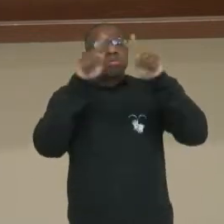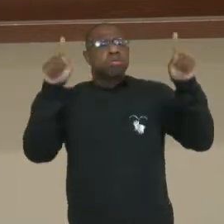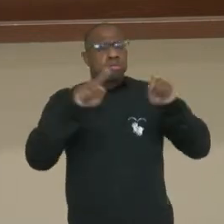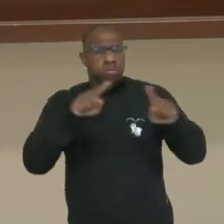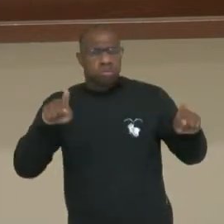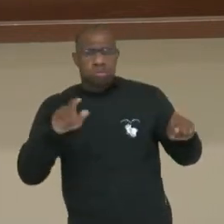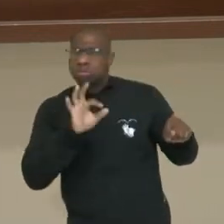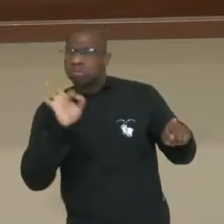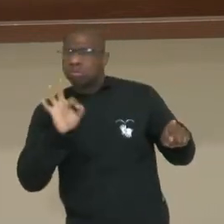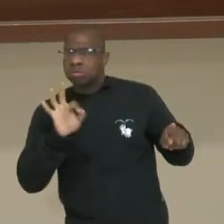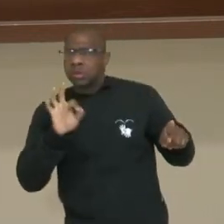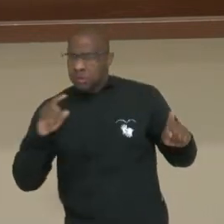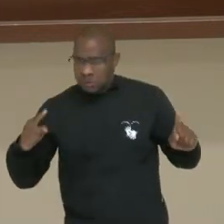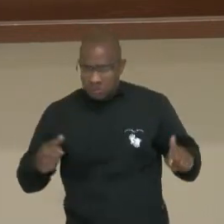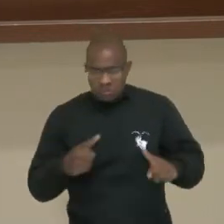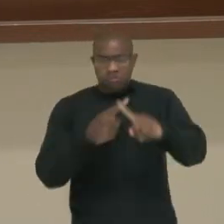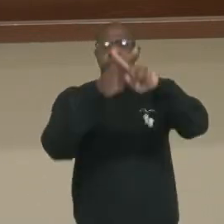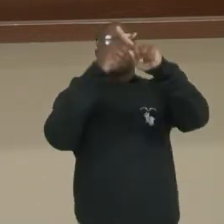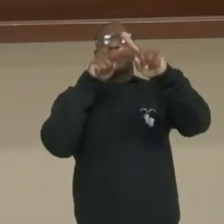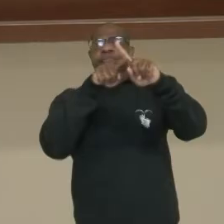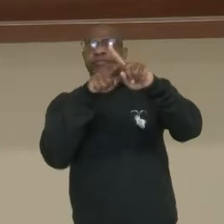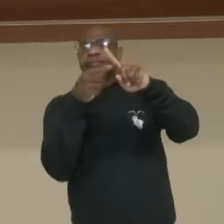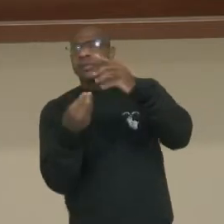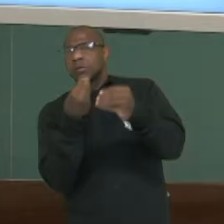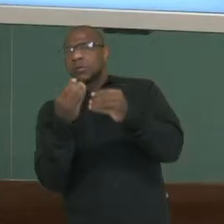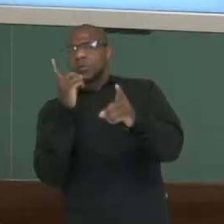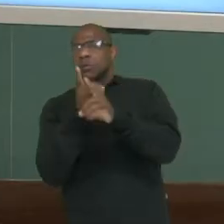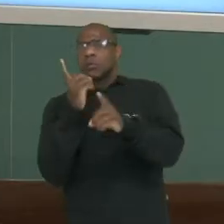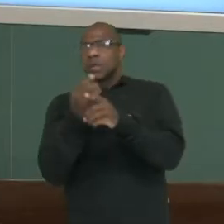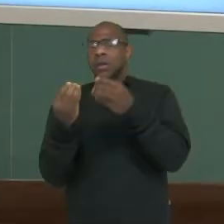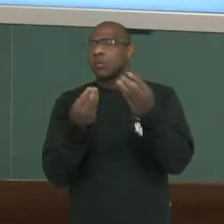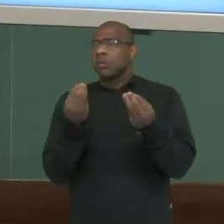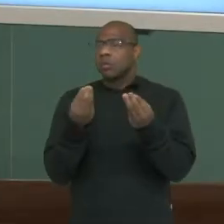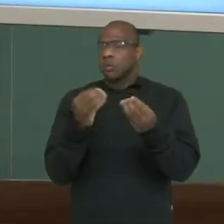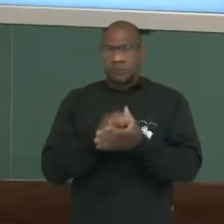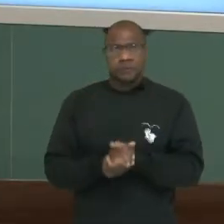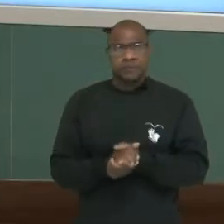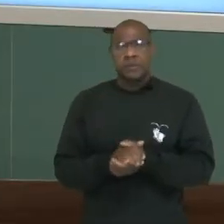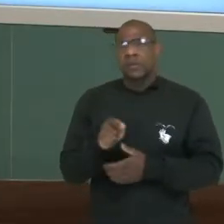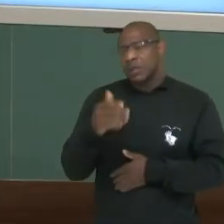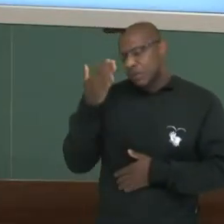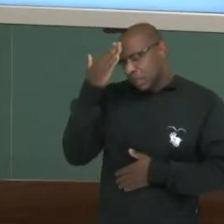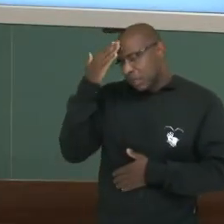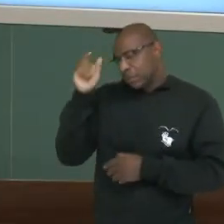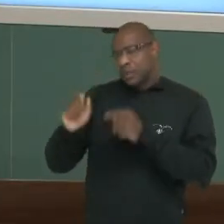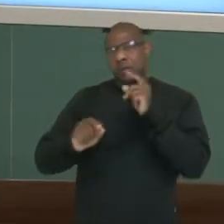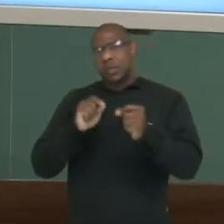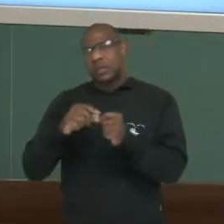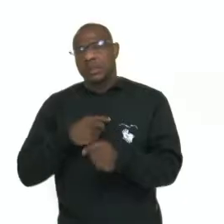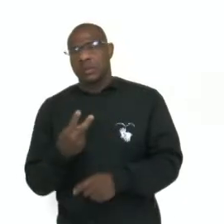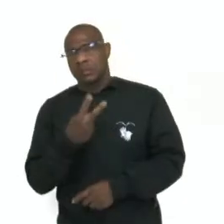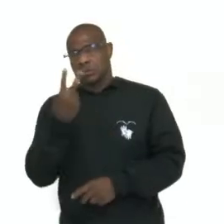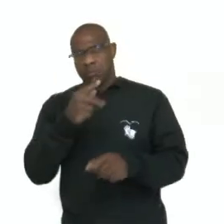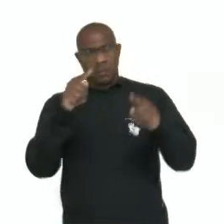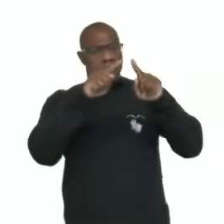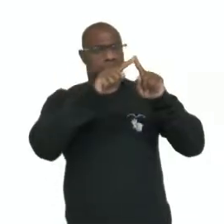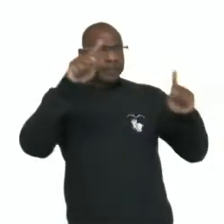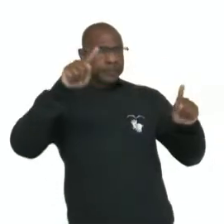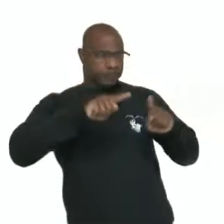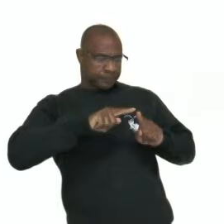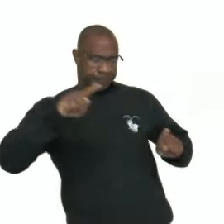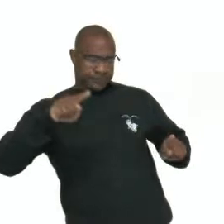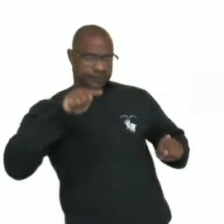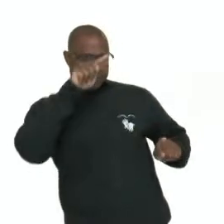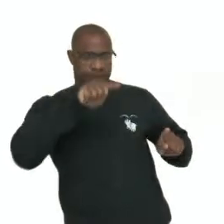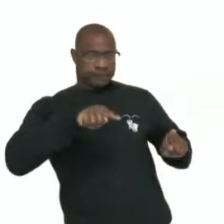as condições que elas podem ter? Vamos ver isso no vídeo de hoje. Você já sabe que quando duas retas são paralelas,